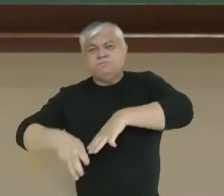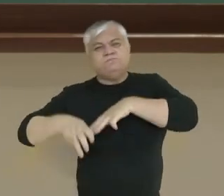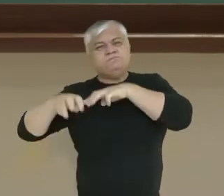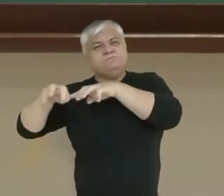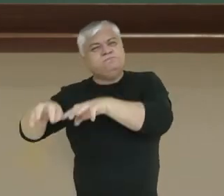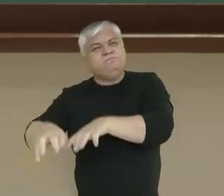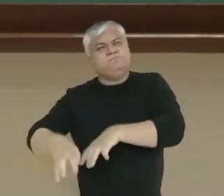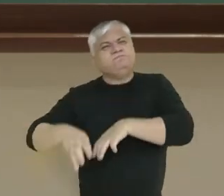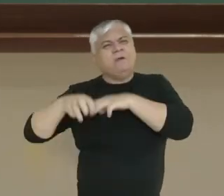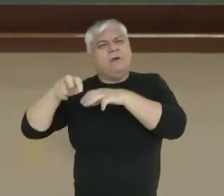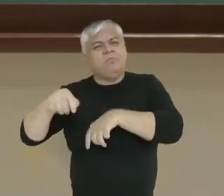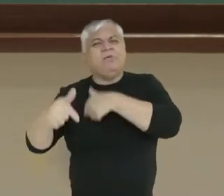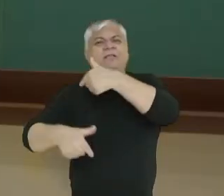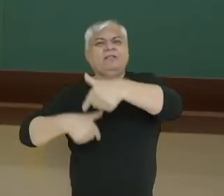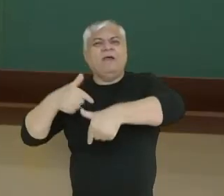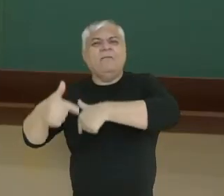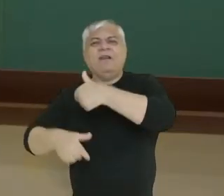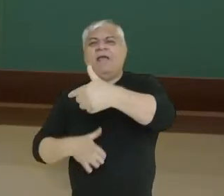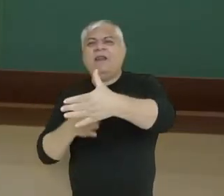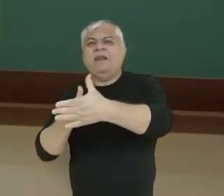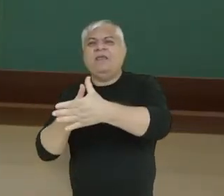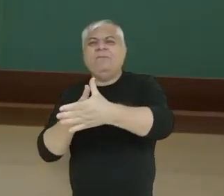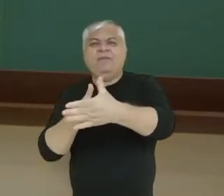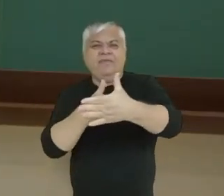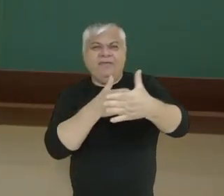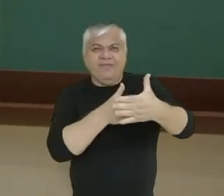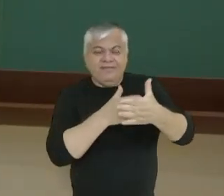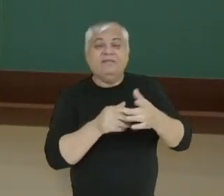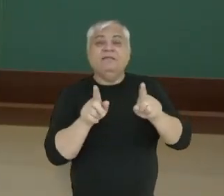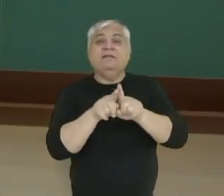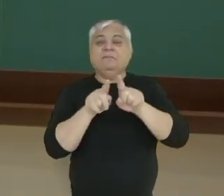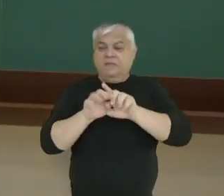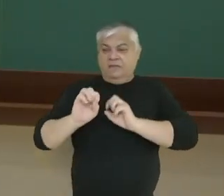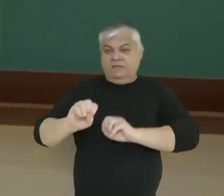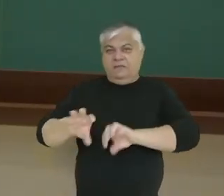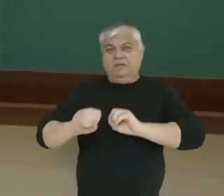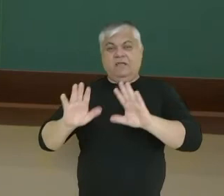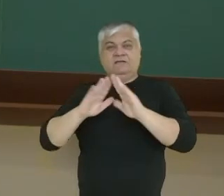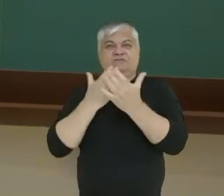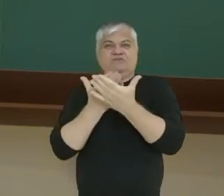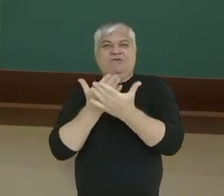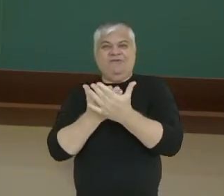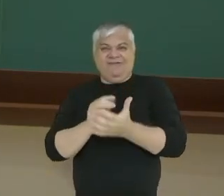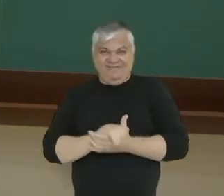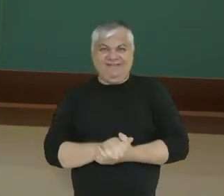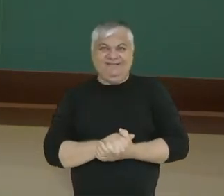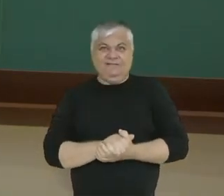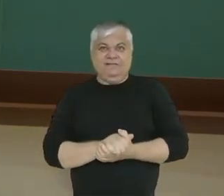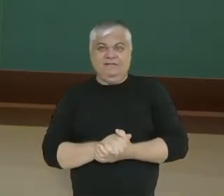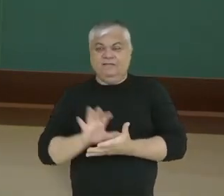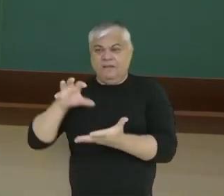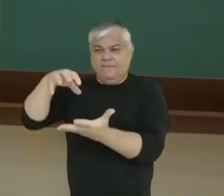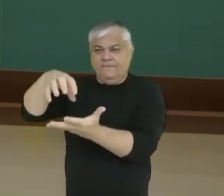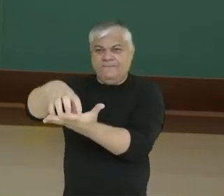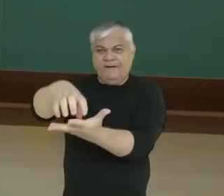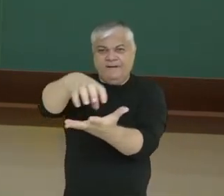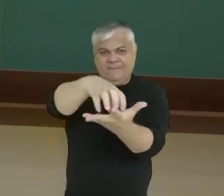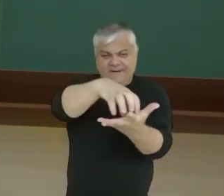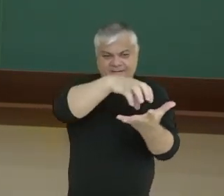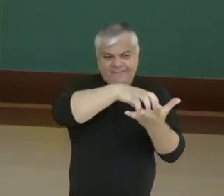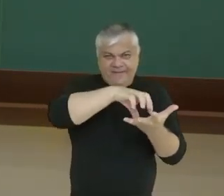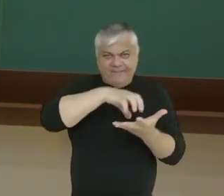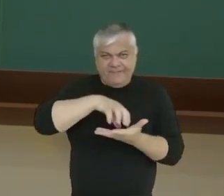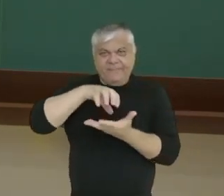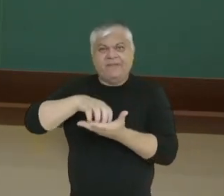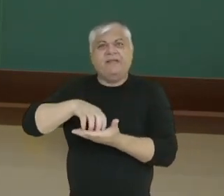e proporcionar a eles a educação. Esses aldeamentos, eles vão ocorrer em vários territórios